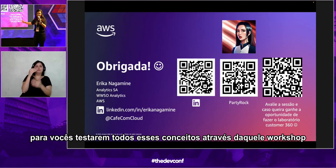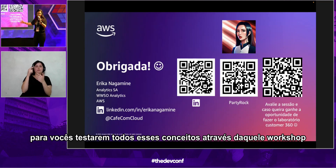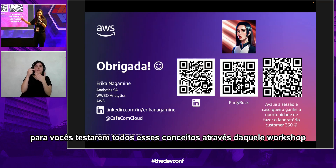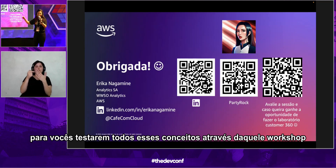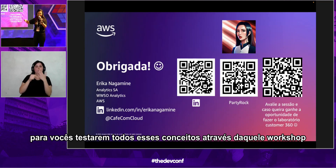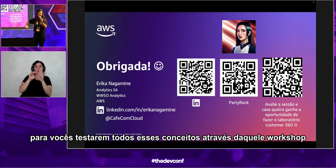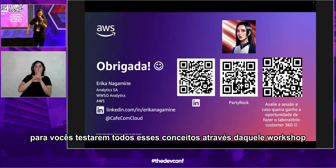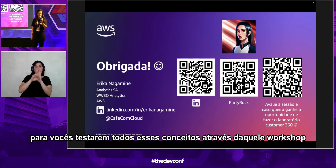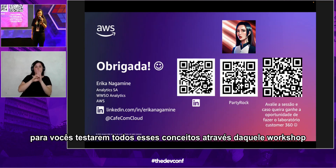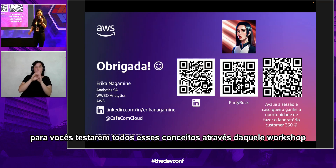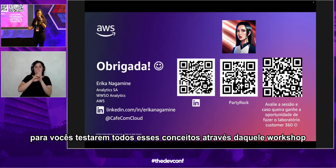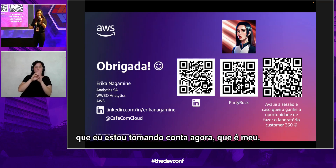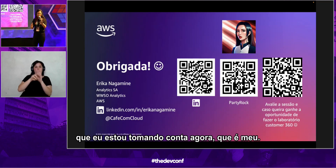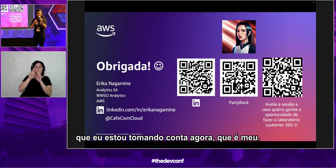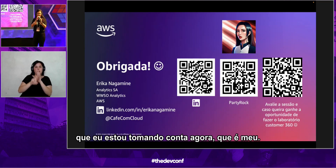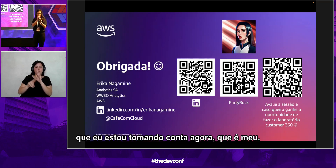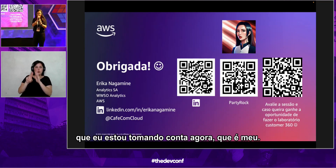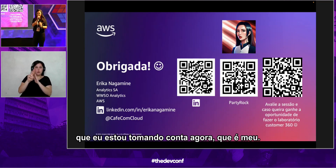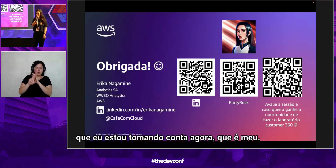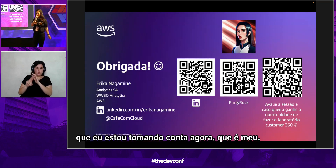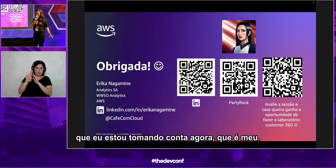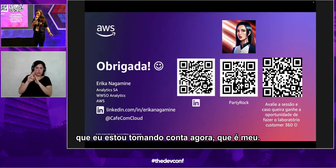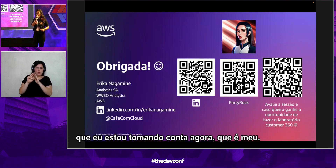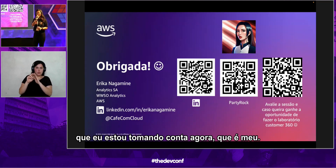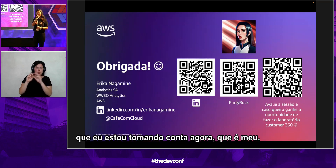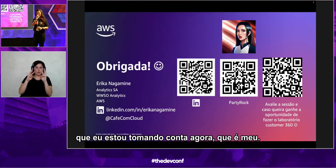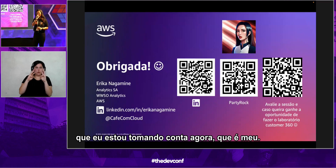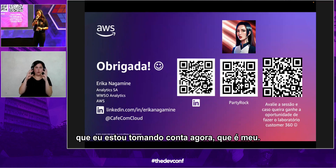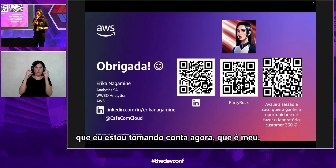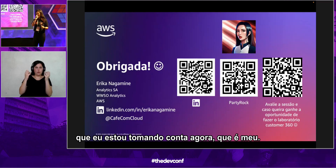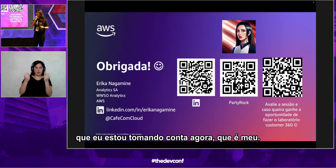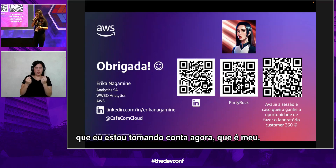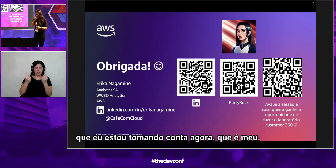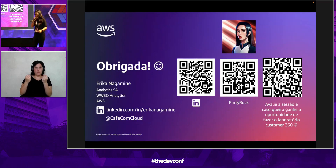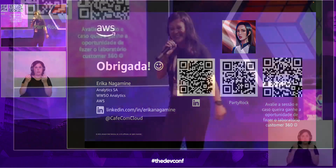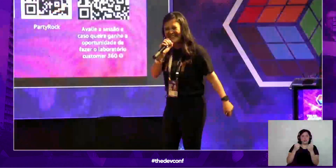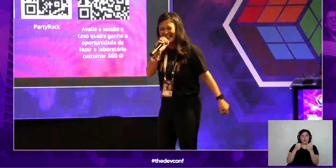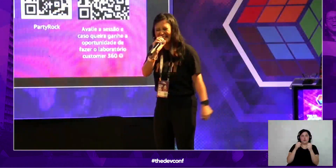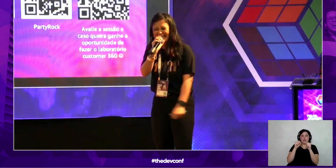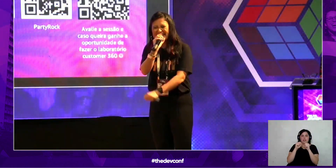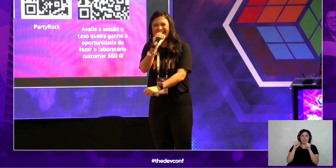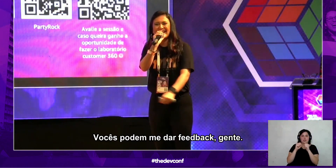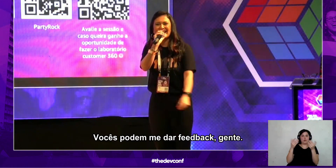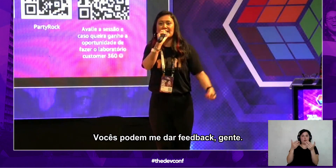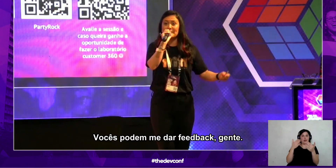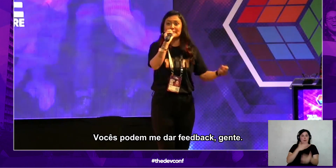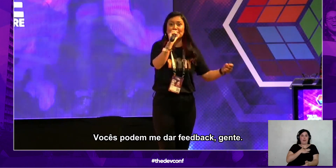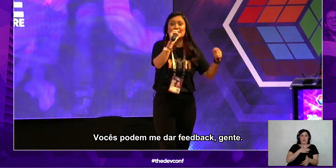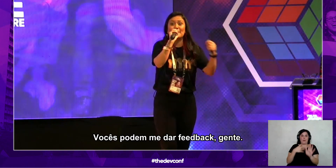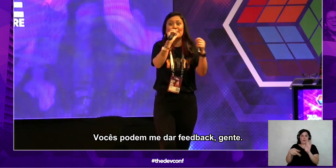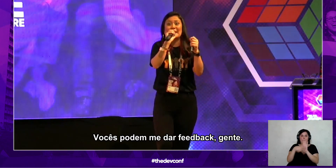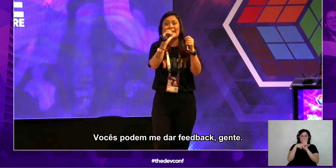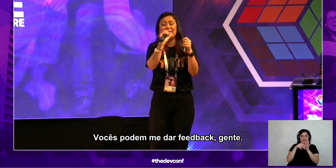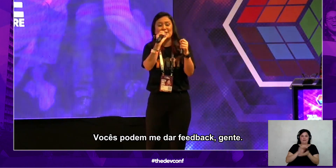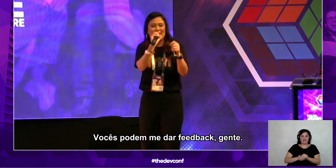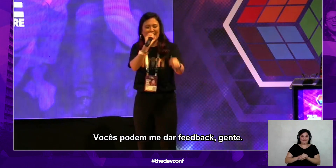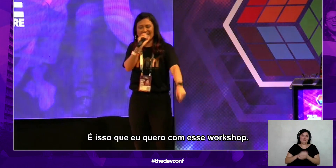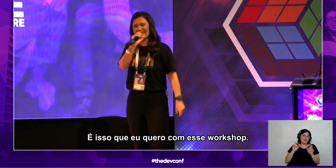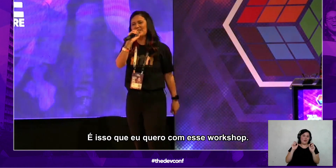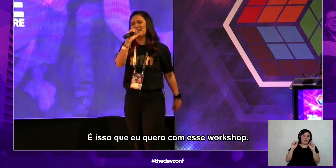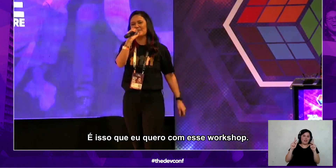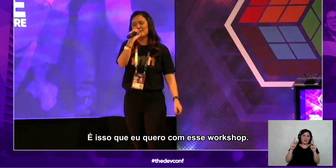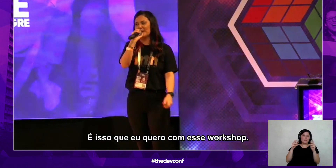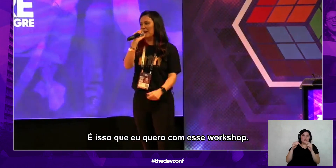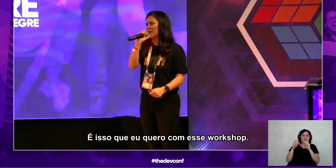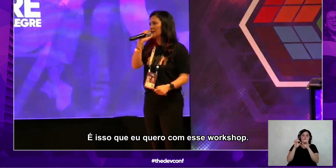através daquele workshop que eu estou tomando conta agora, que ele é meu. Tá? Então, vocês podem me dar feedback,